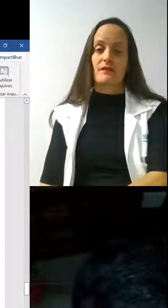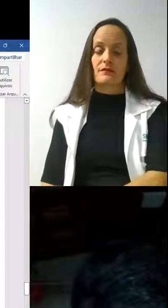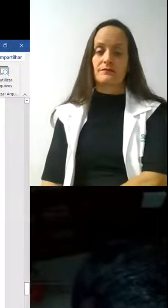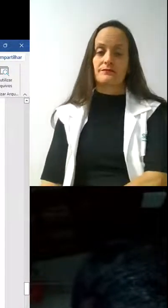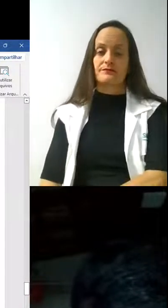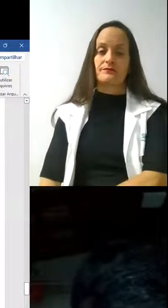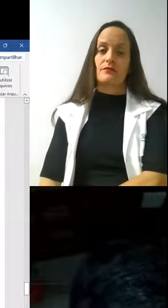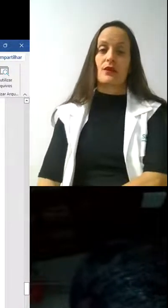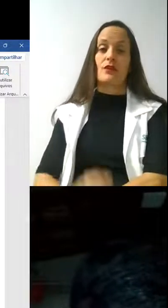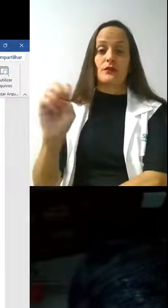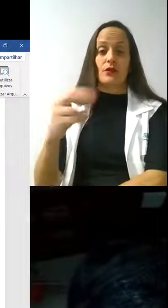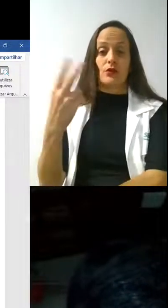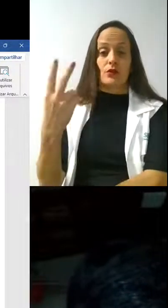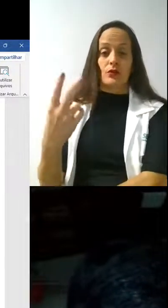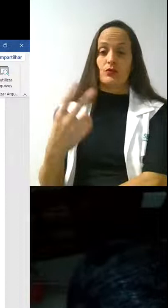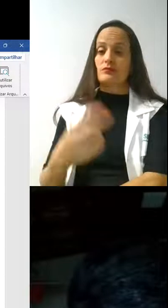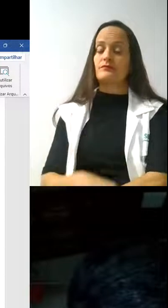Ou então